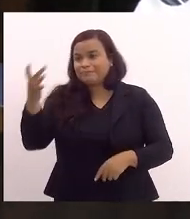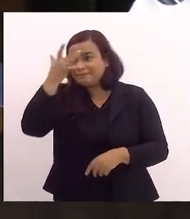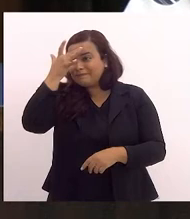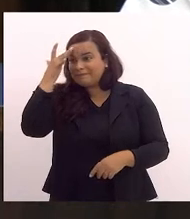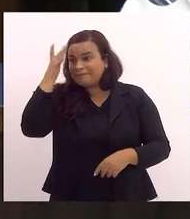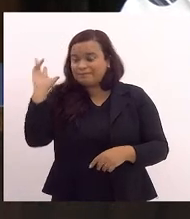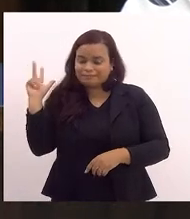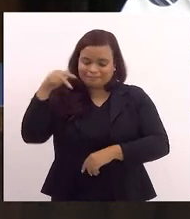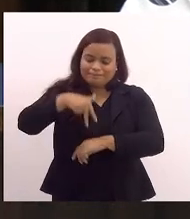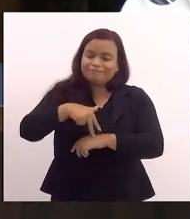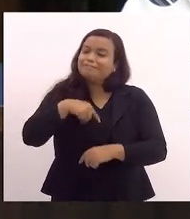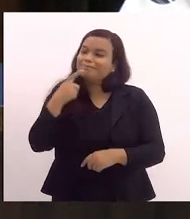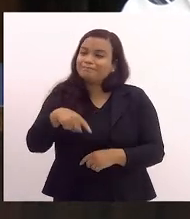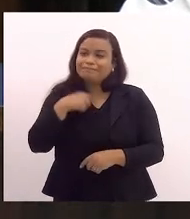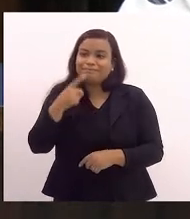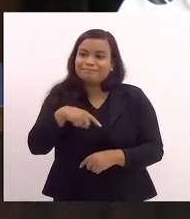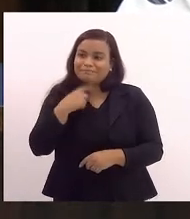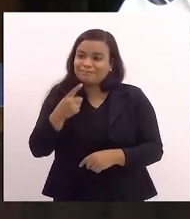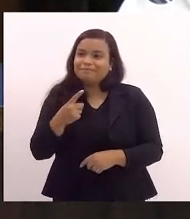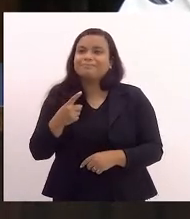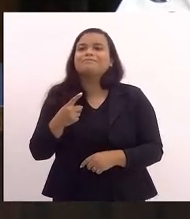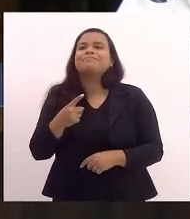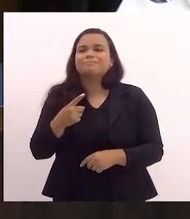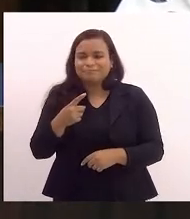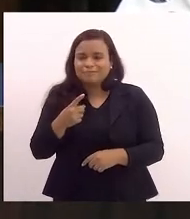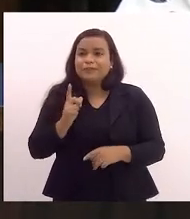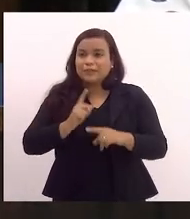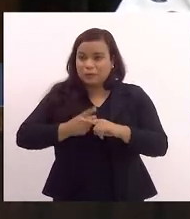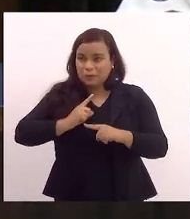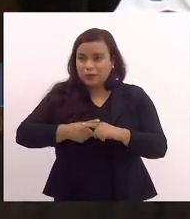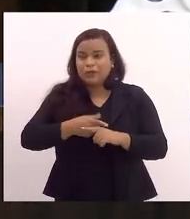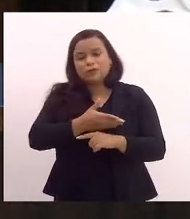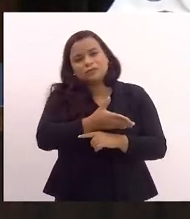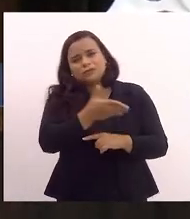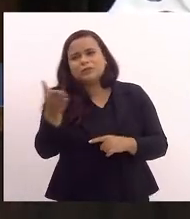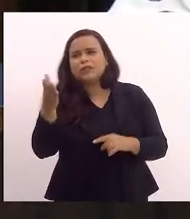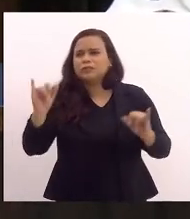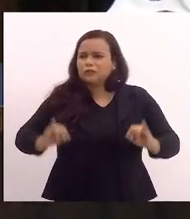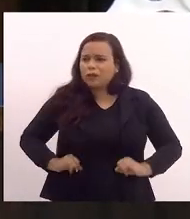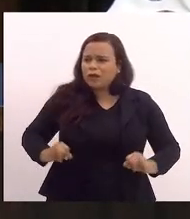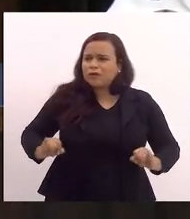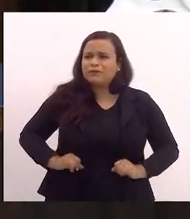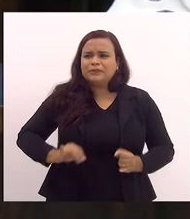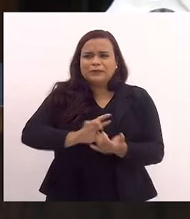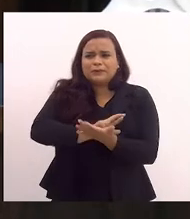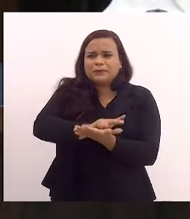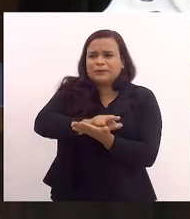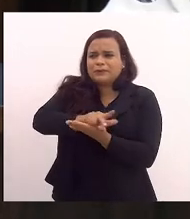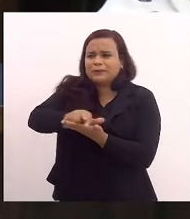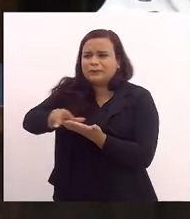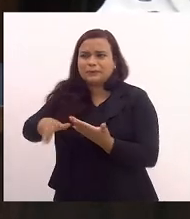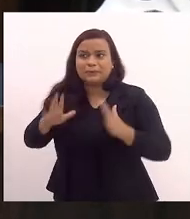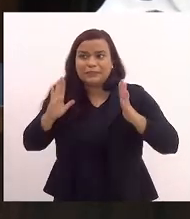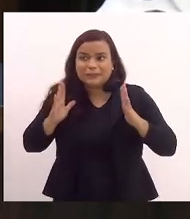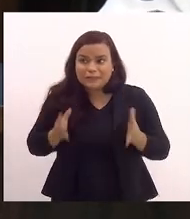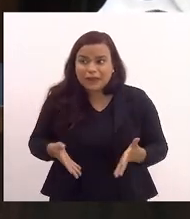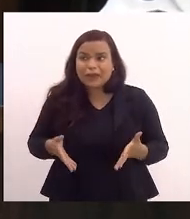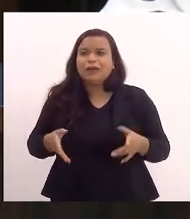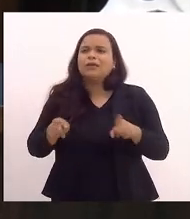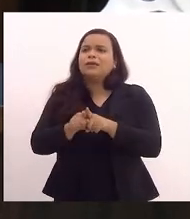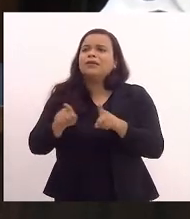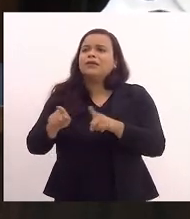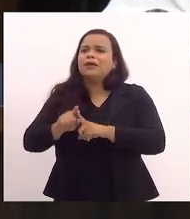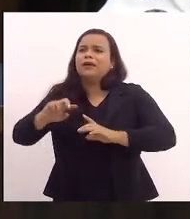não vieram. Porque, acredite, depois de passar todas as injustiças do